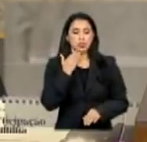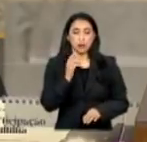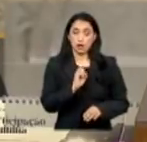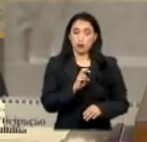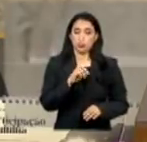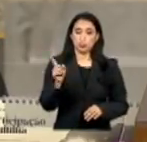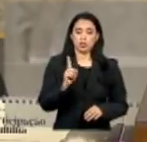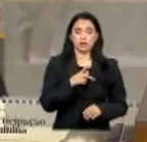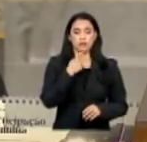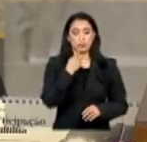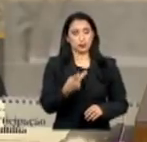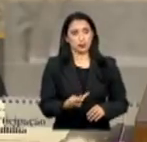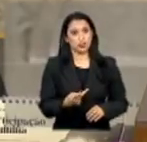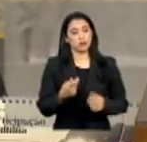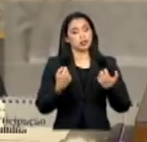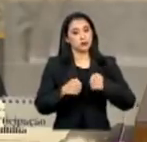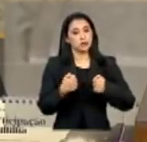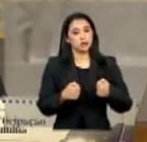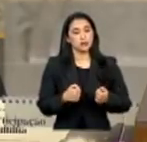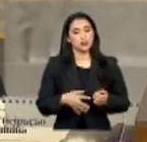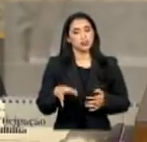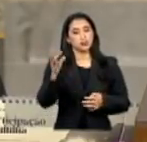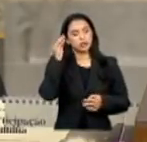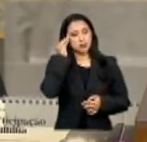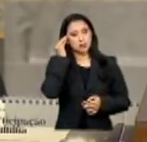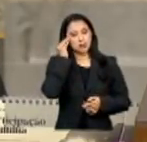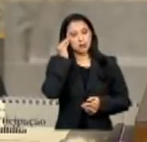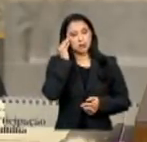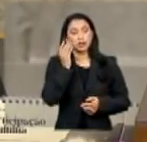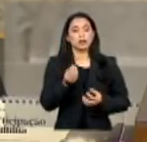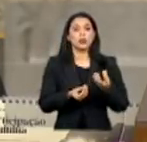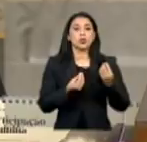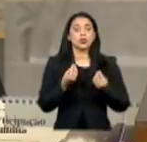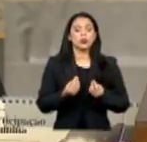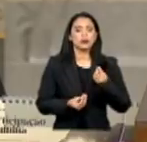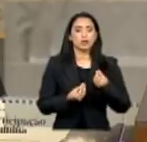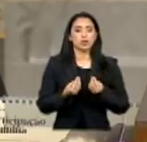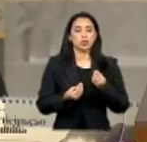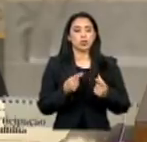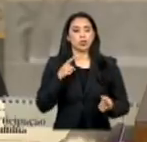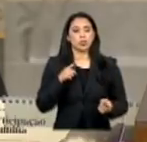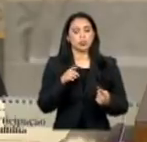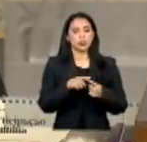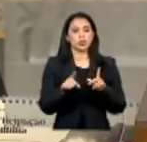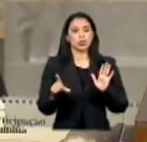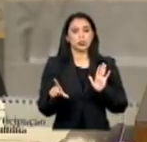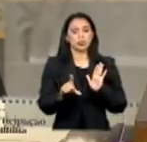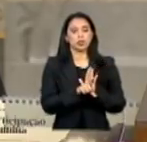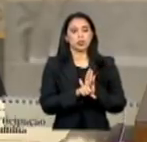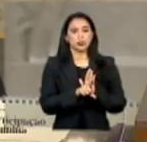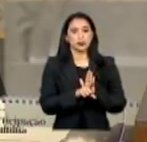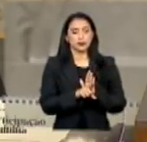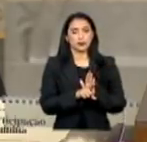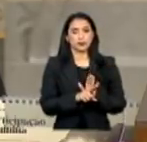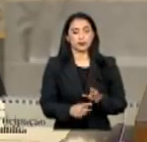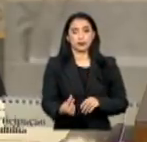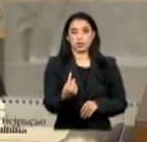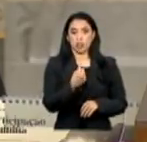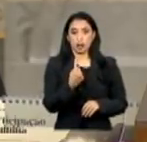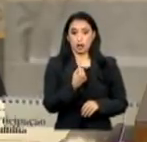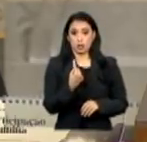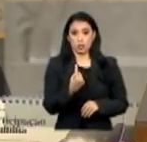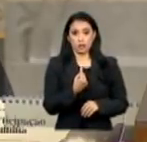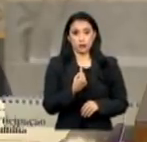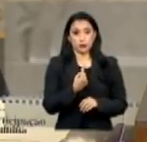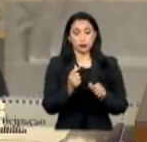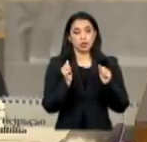necessário seja interpretada como atentatória algum objetivo legalmente instituídos a única possibilidade em